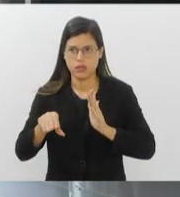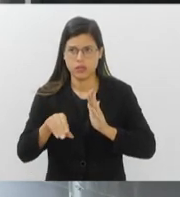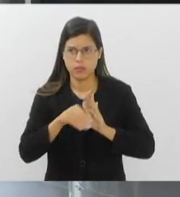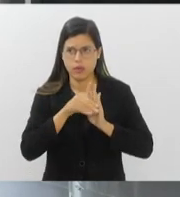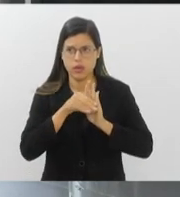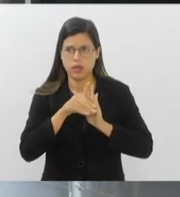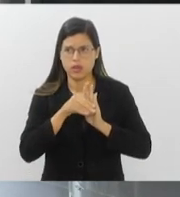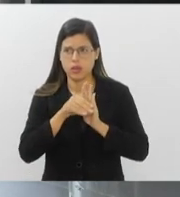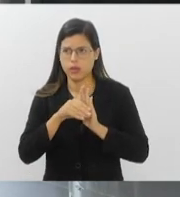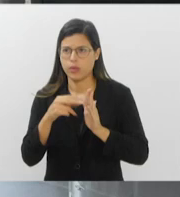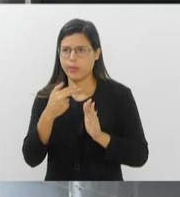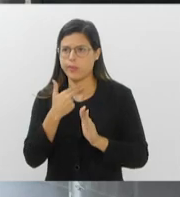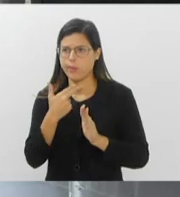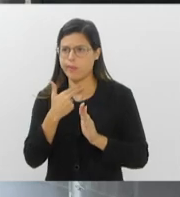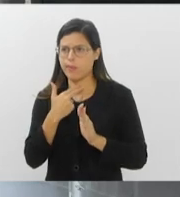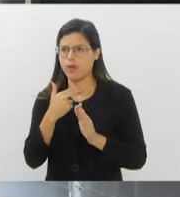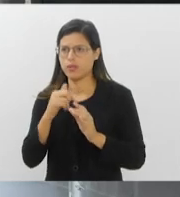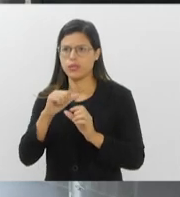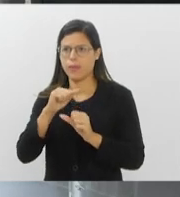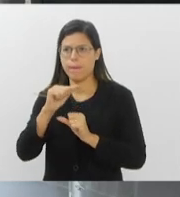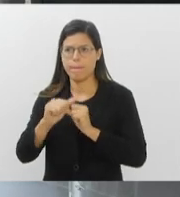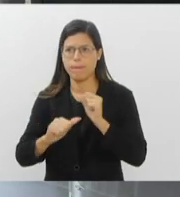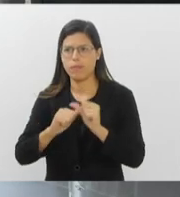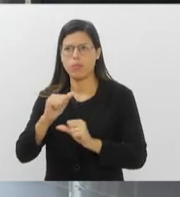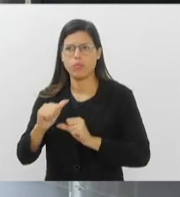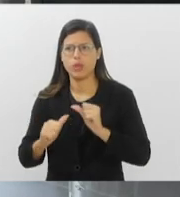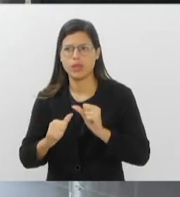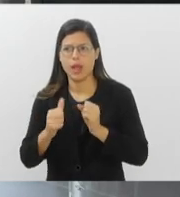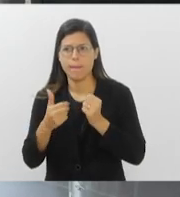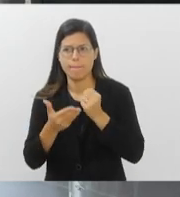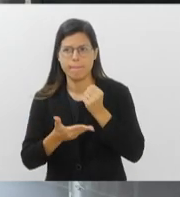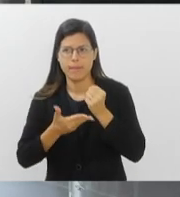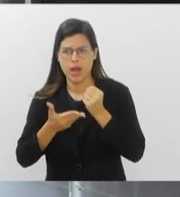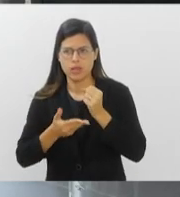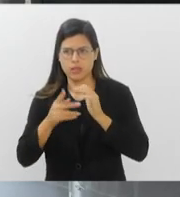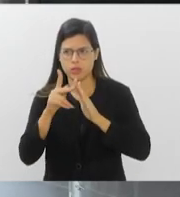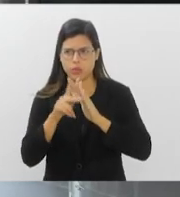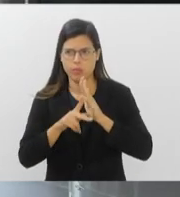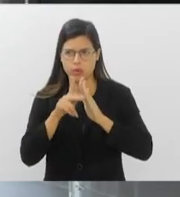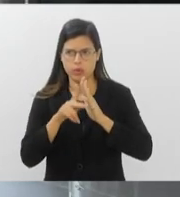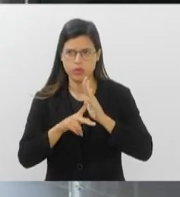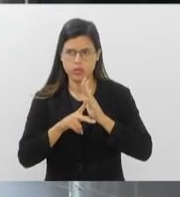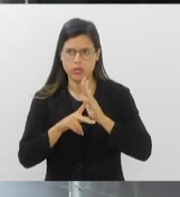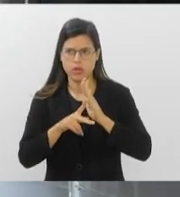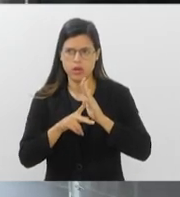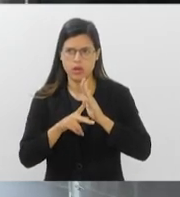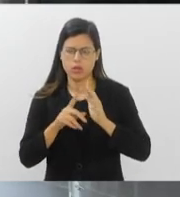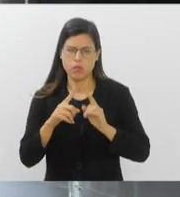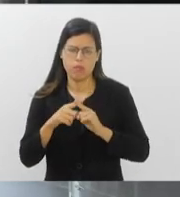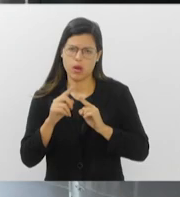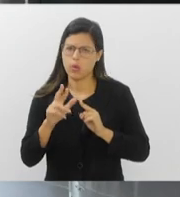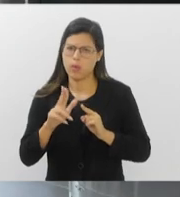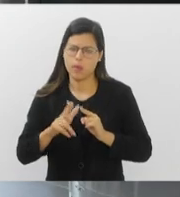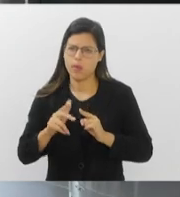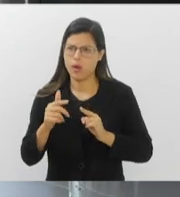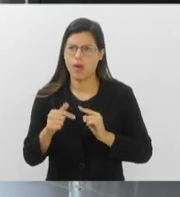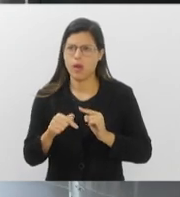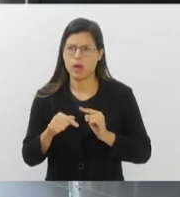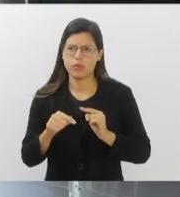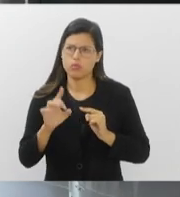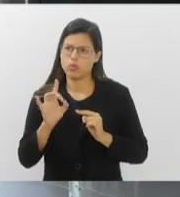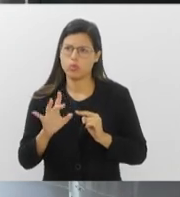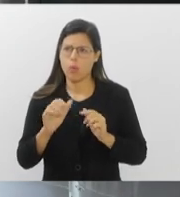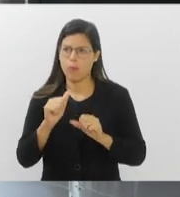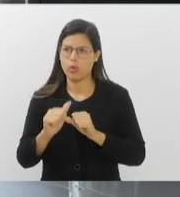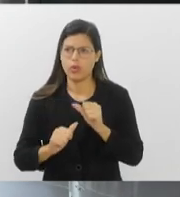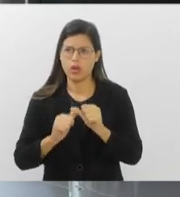podem alterar o escopo, a essência do projeto. Mas não é o caso. Está tirando, a nomenclatura.